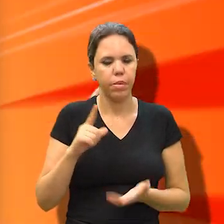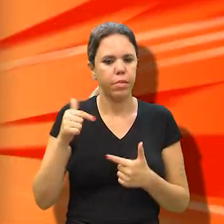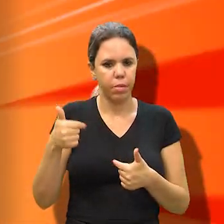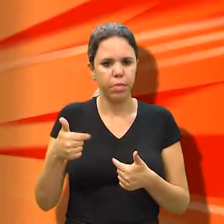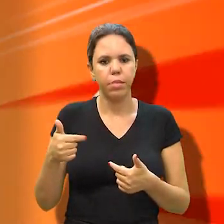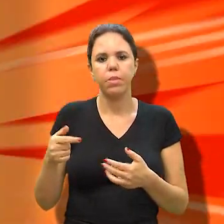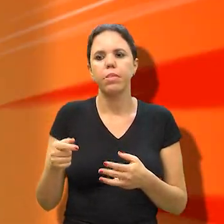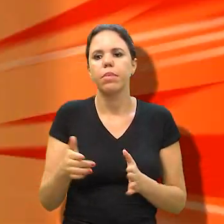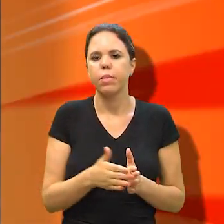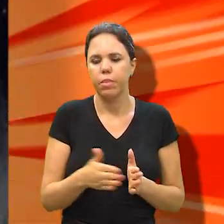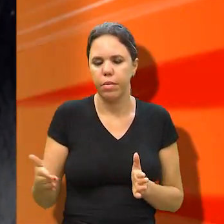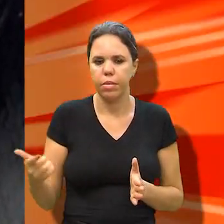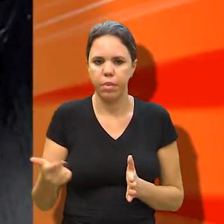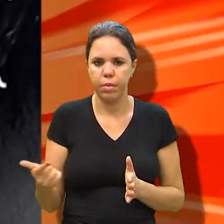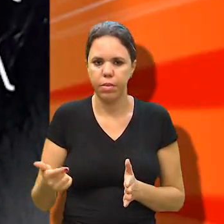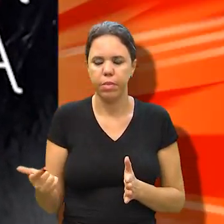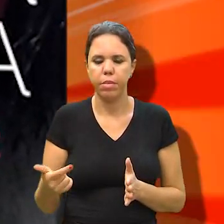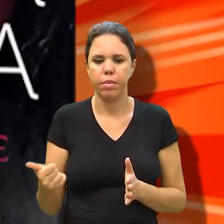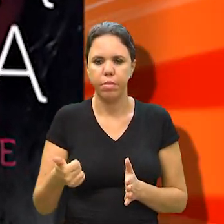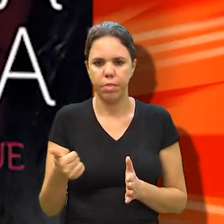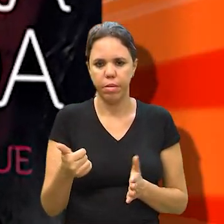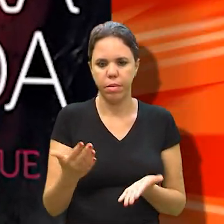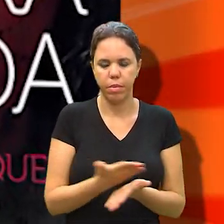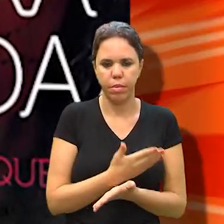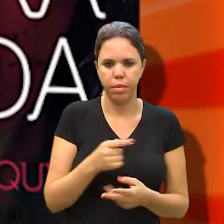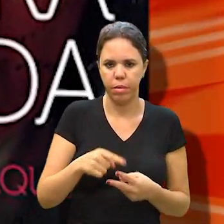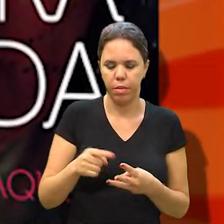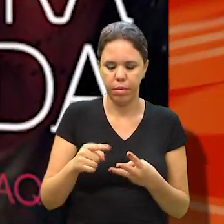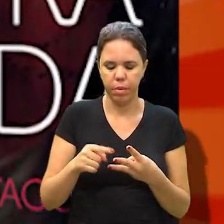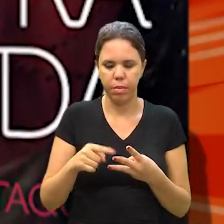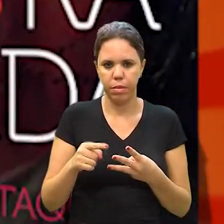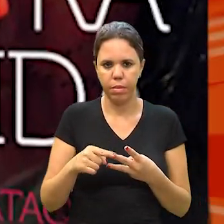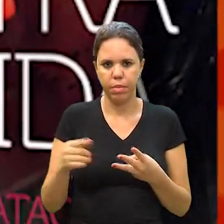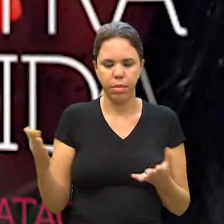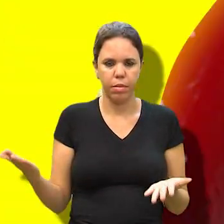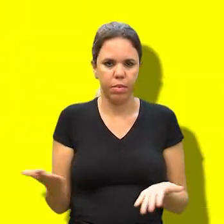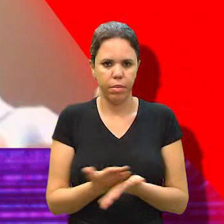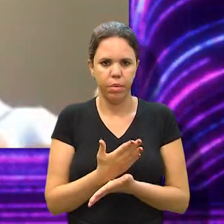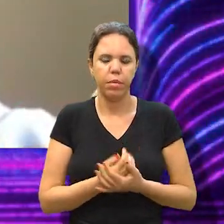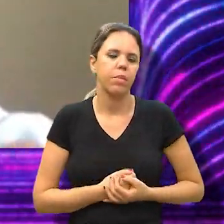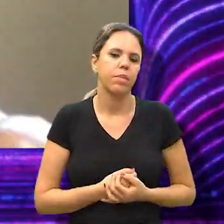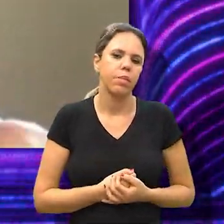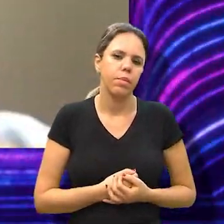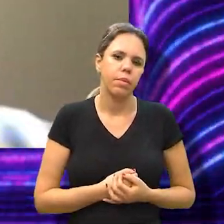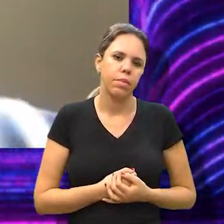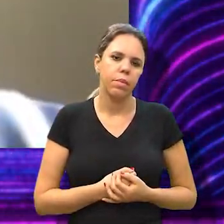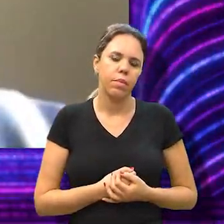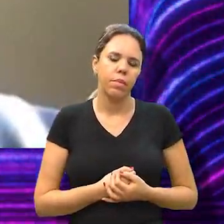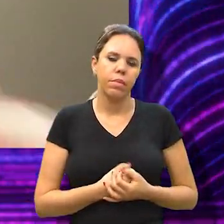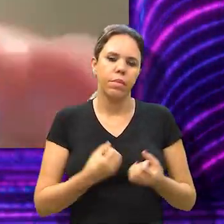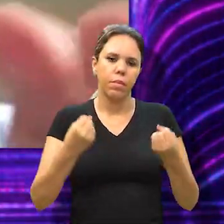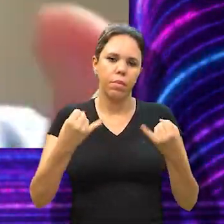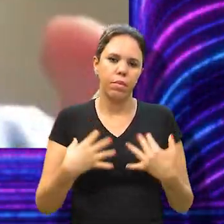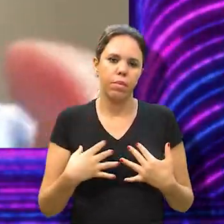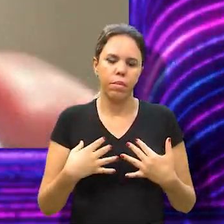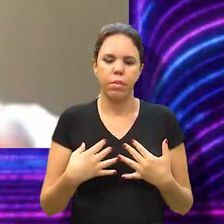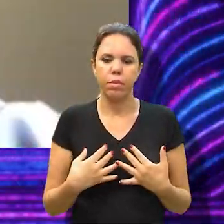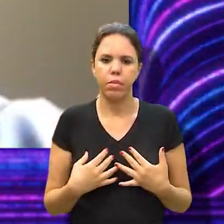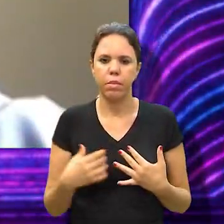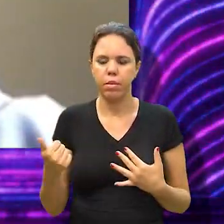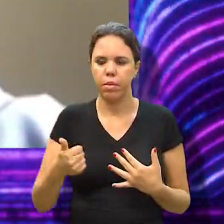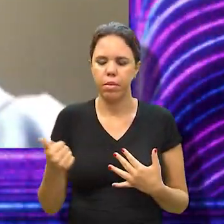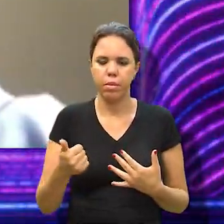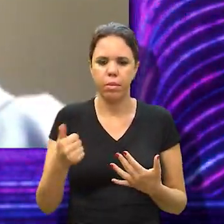existem personagens secundários, né, nesse primeiro livro. No segundo, né, uma série de pontas que